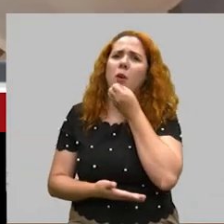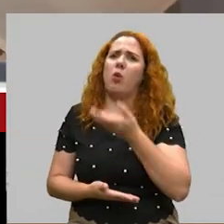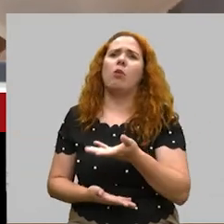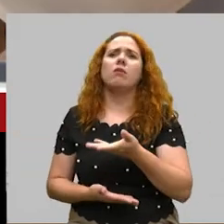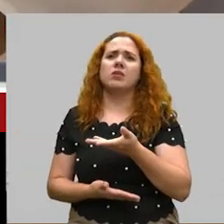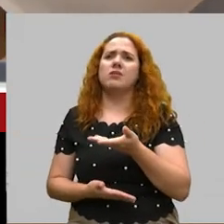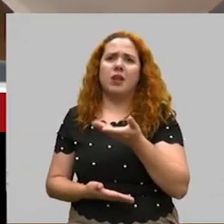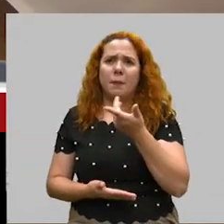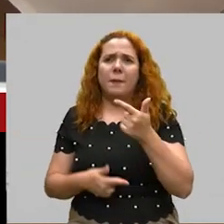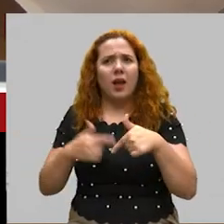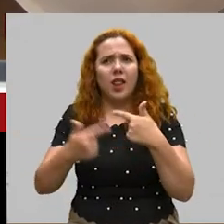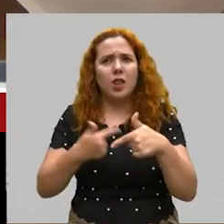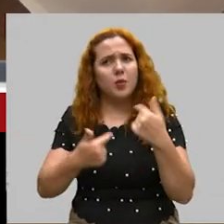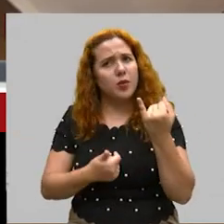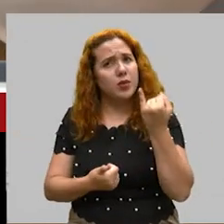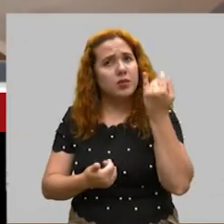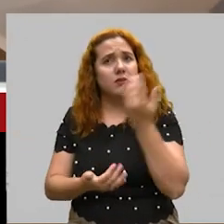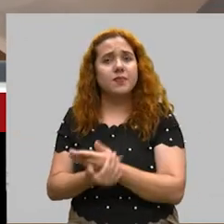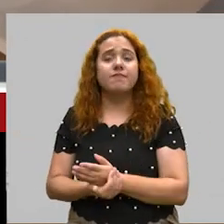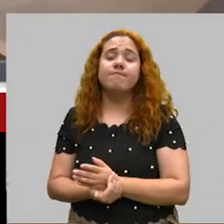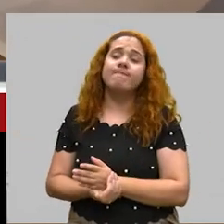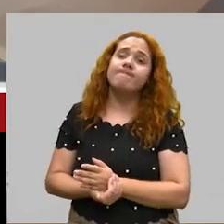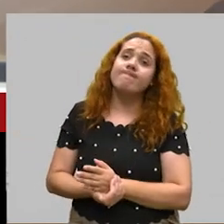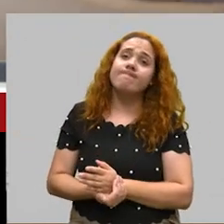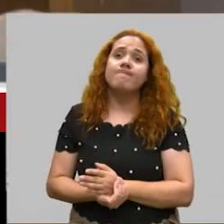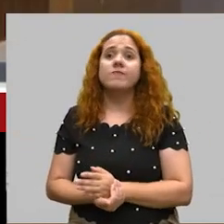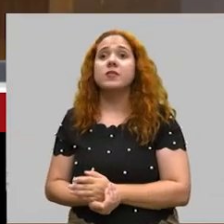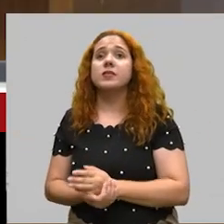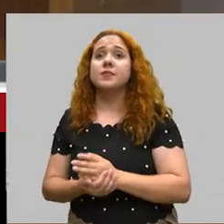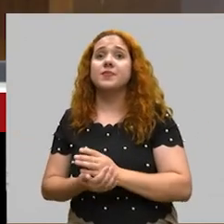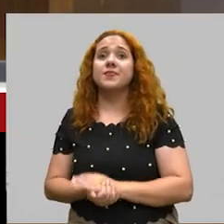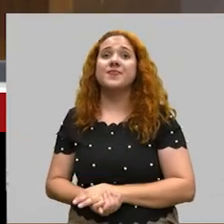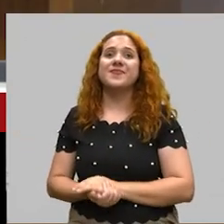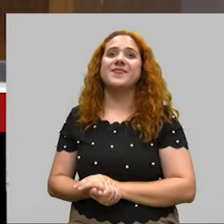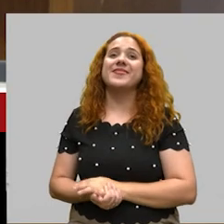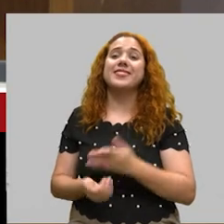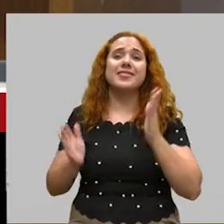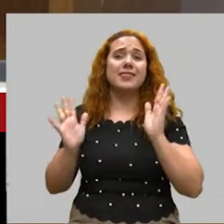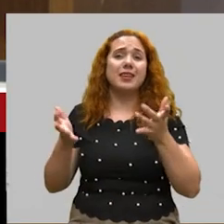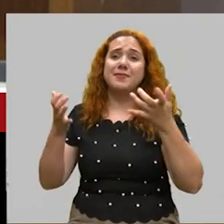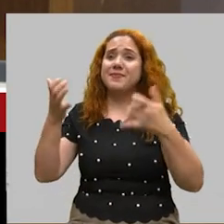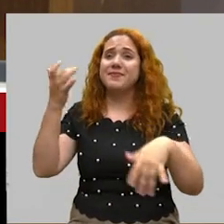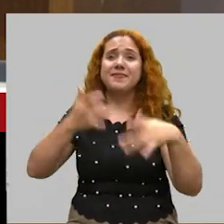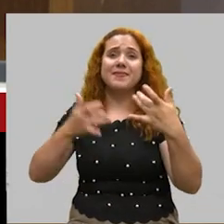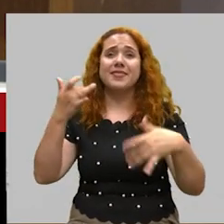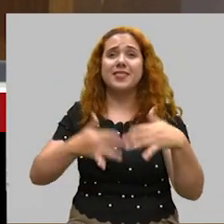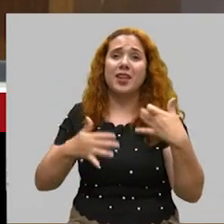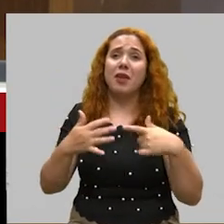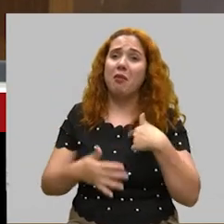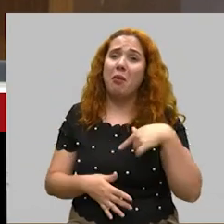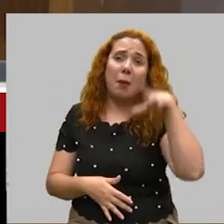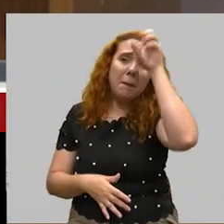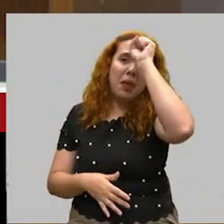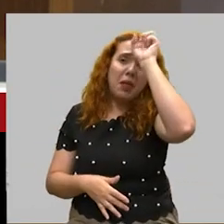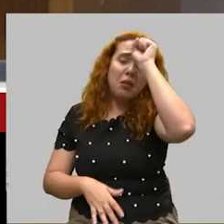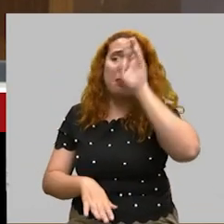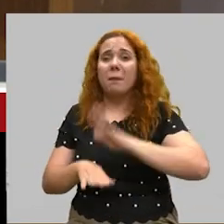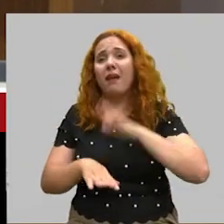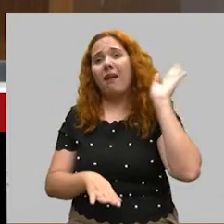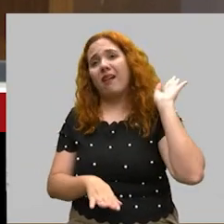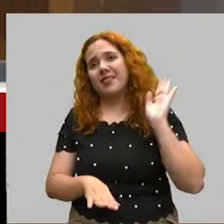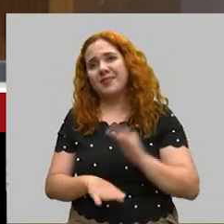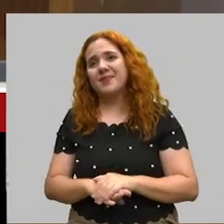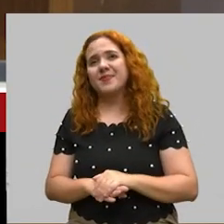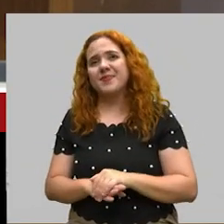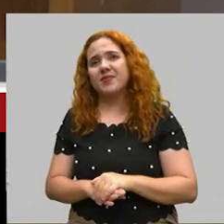eh que mais eu posso dizer aqui gente vocês falaram tantas coisas assim eu tô mais aprendendo eh hoje